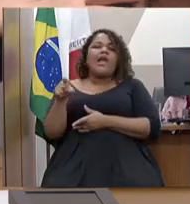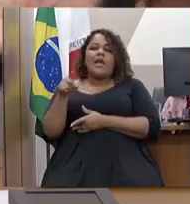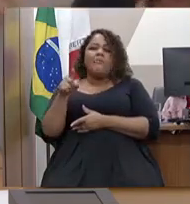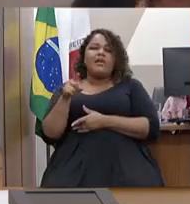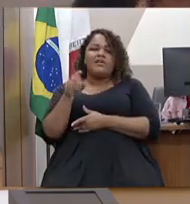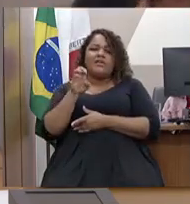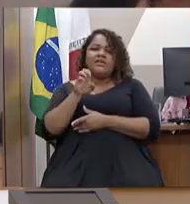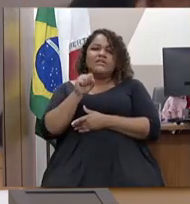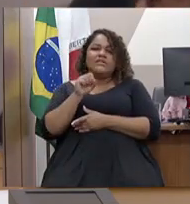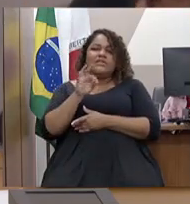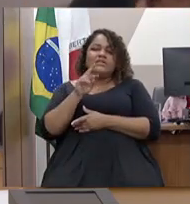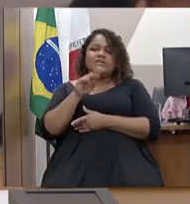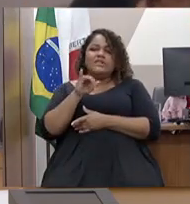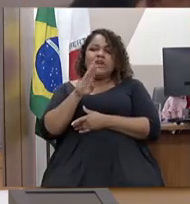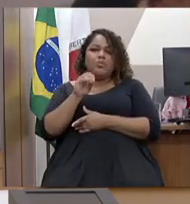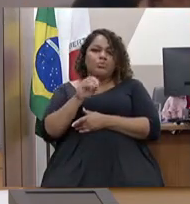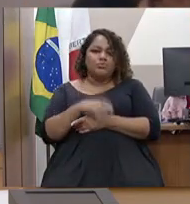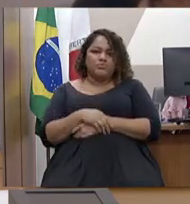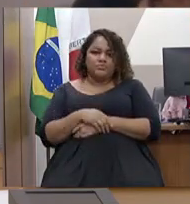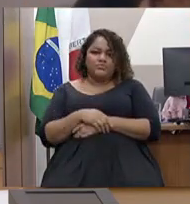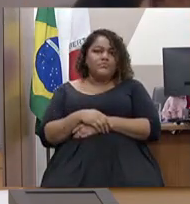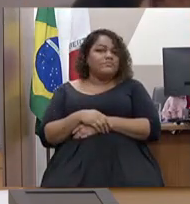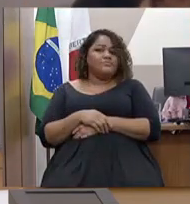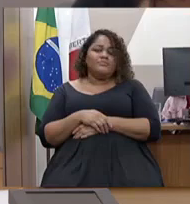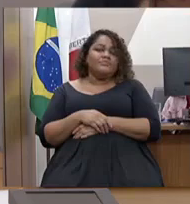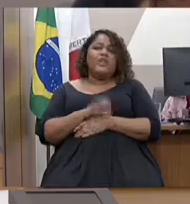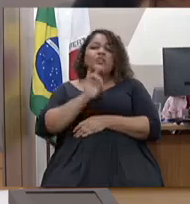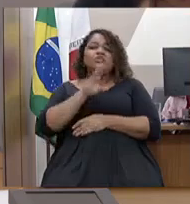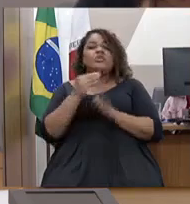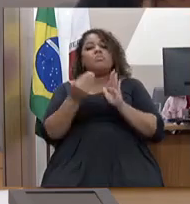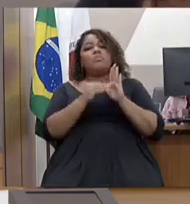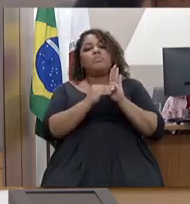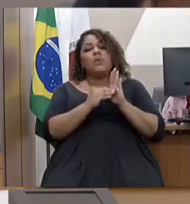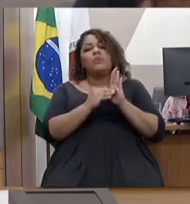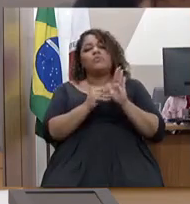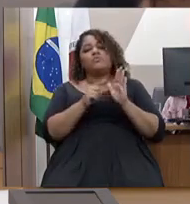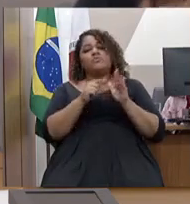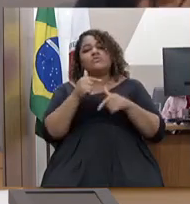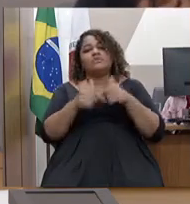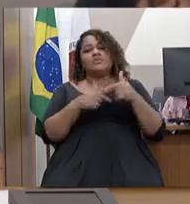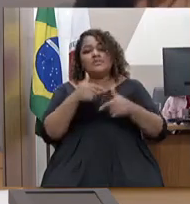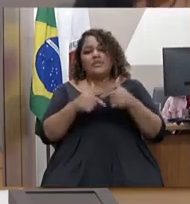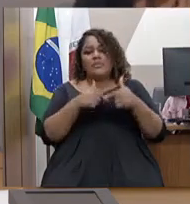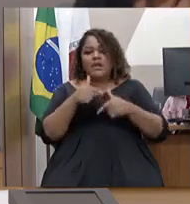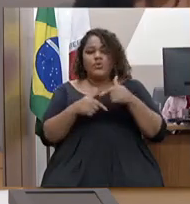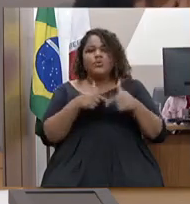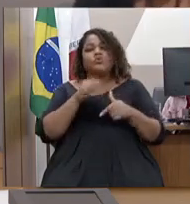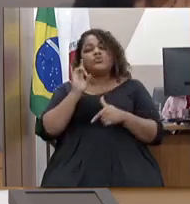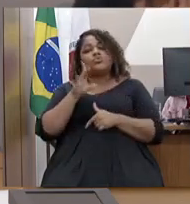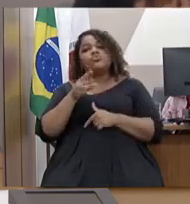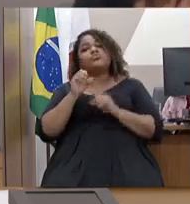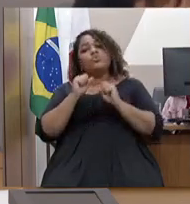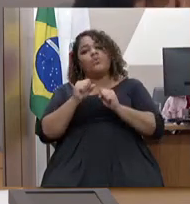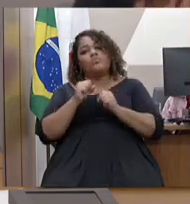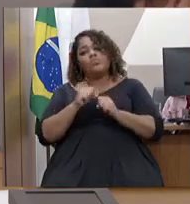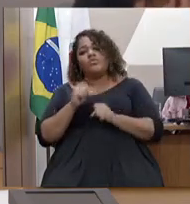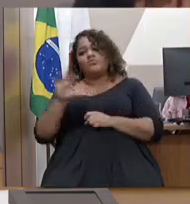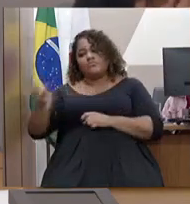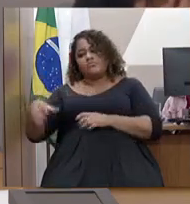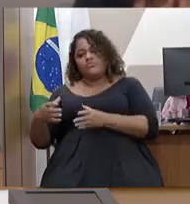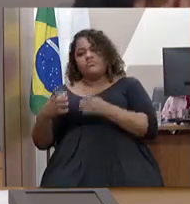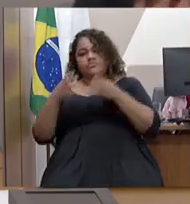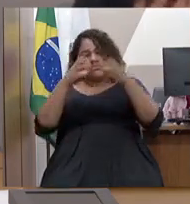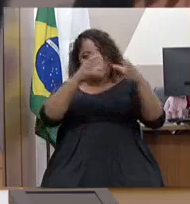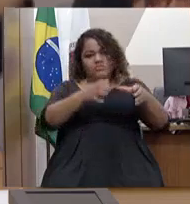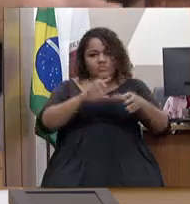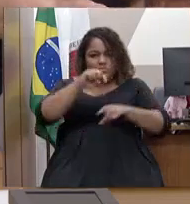né Tem lá um item lá que o trabalhador só pode pegar o lixo com o caminhão parado colocar no caminhão e depois é que ele vai